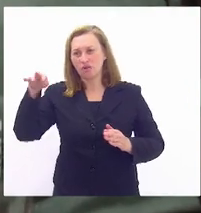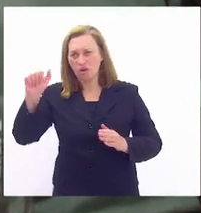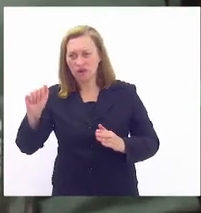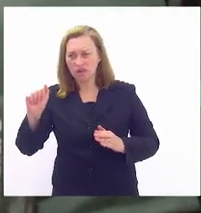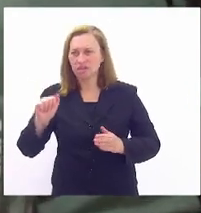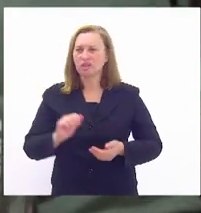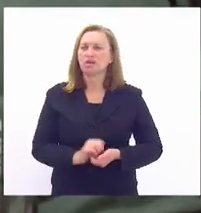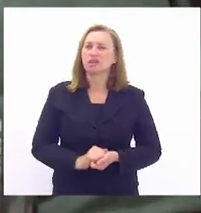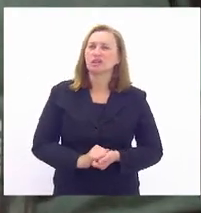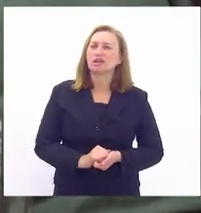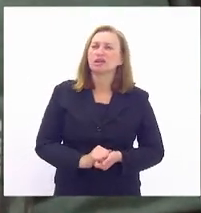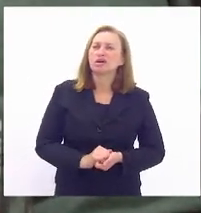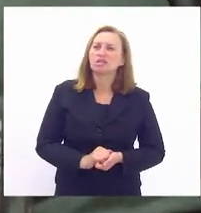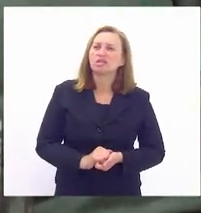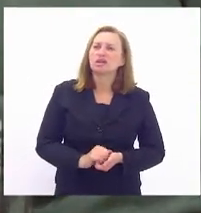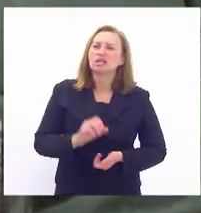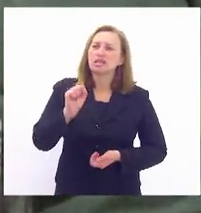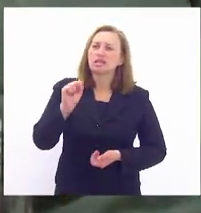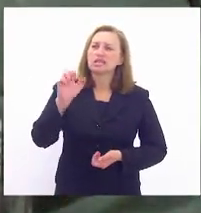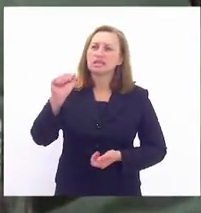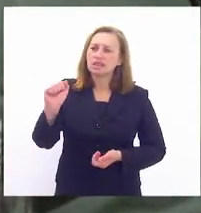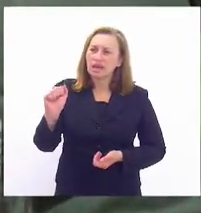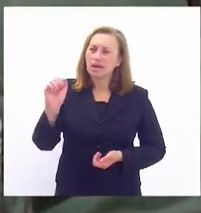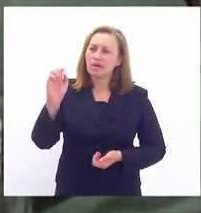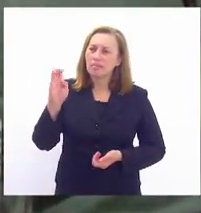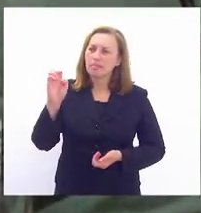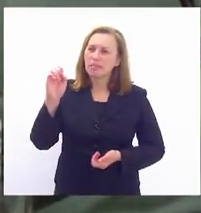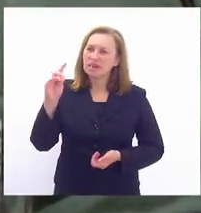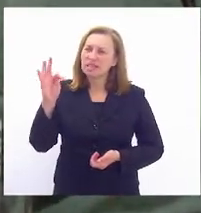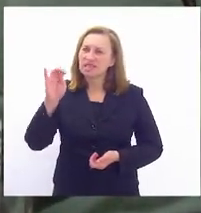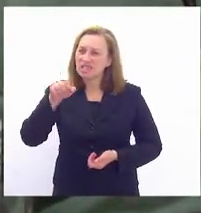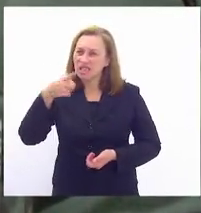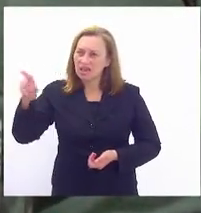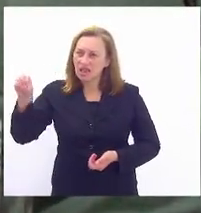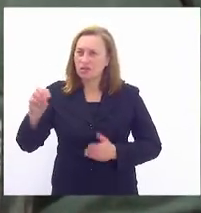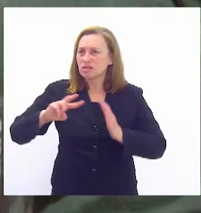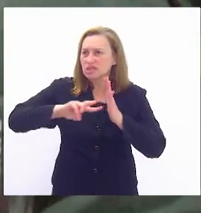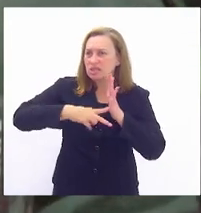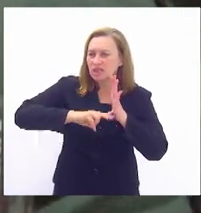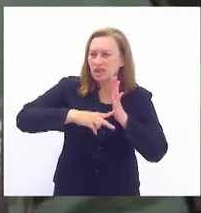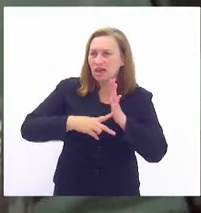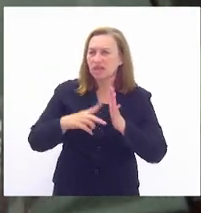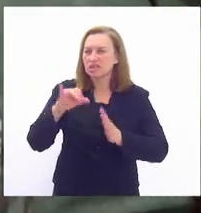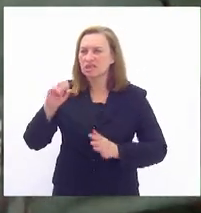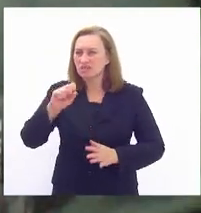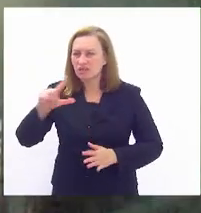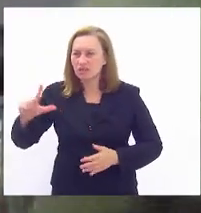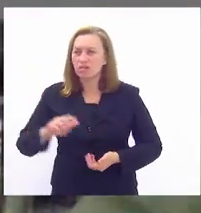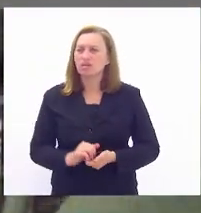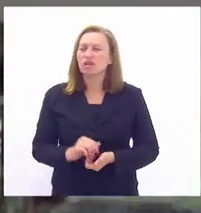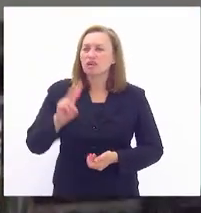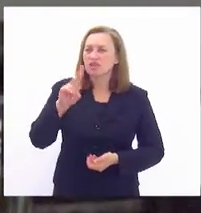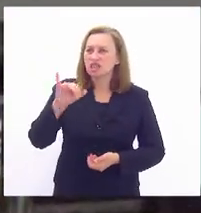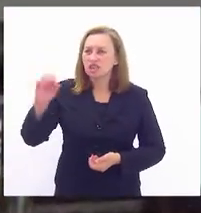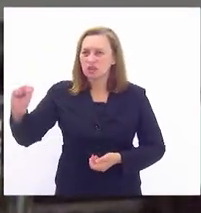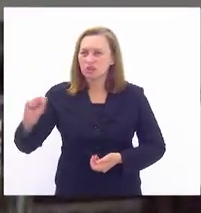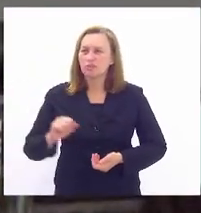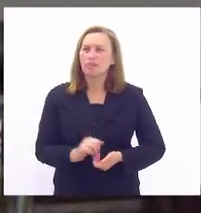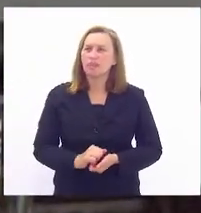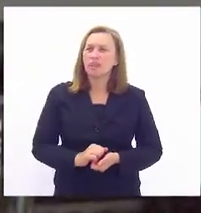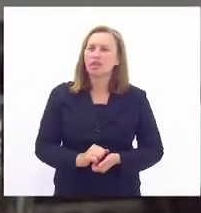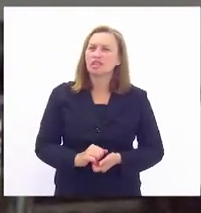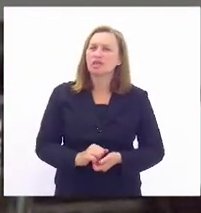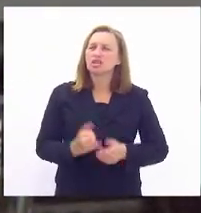Resende. Sebastião Monteiro, Sindicato da Construção Civil. Vinícius,